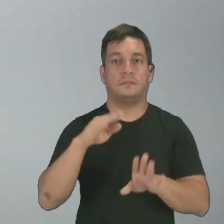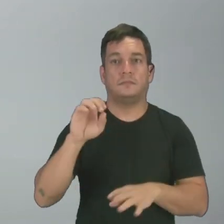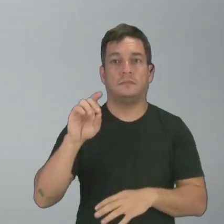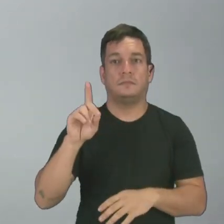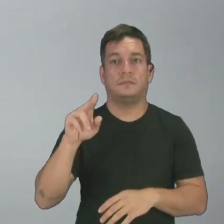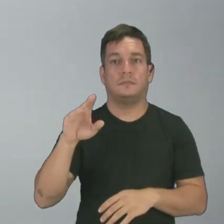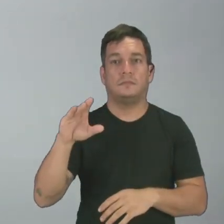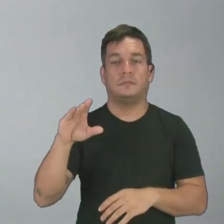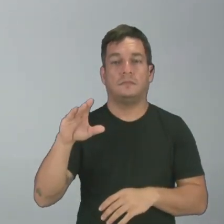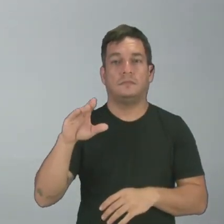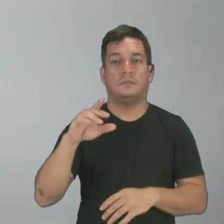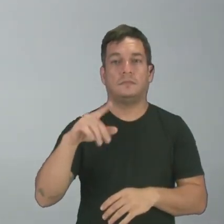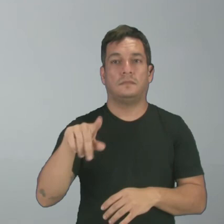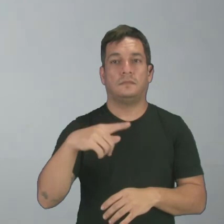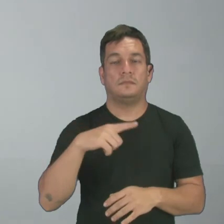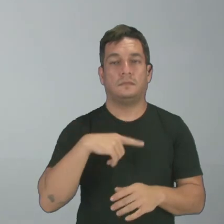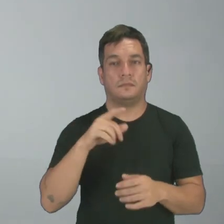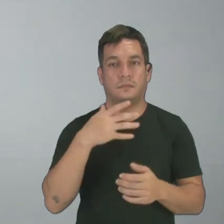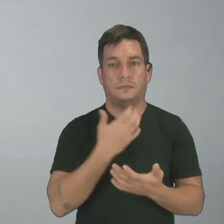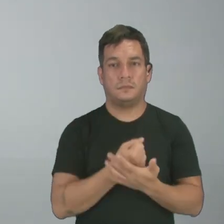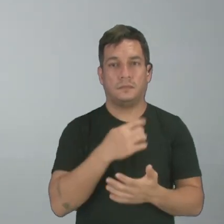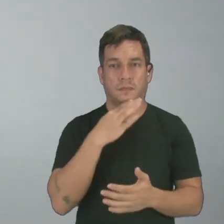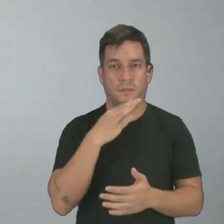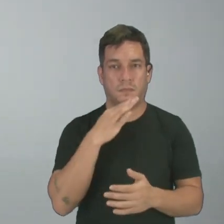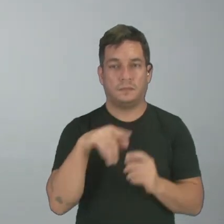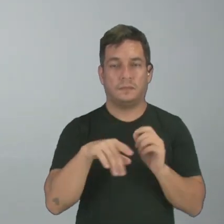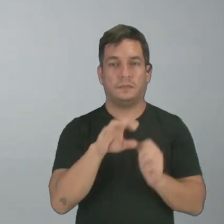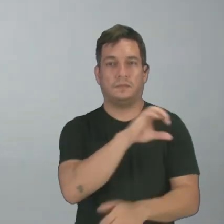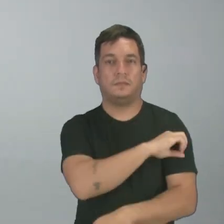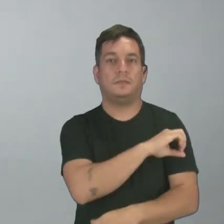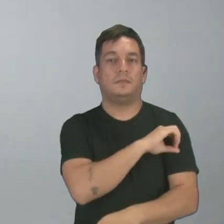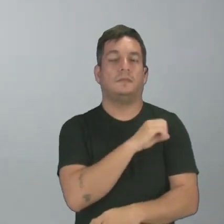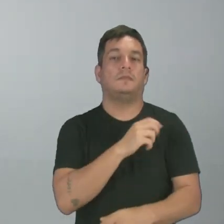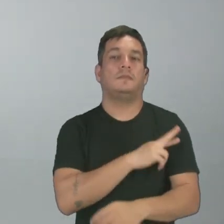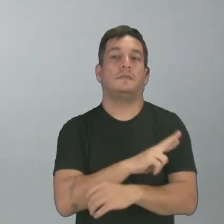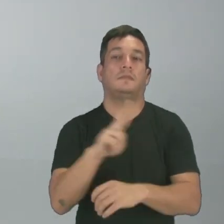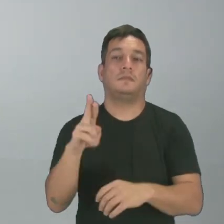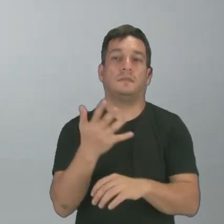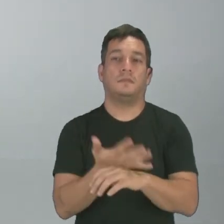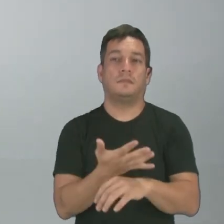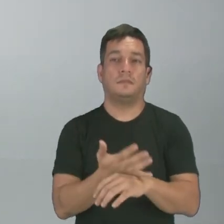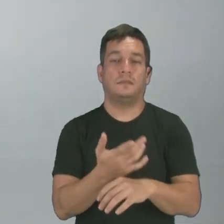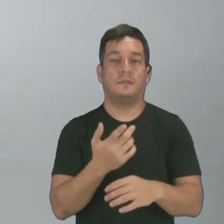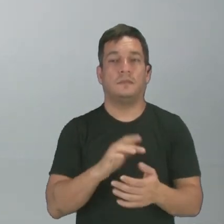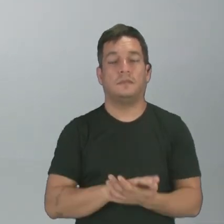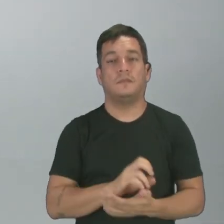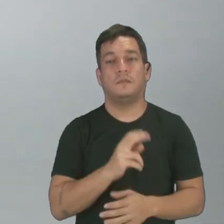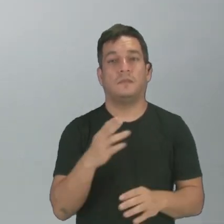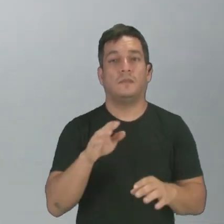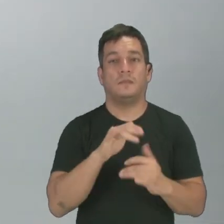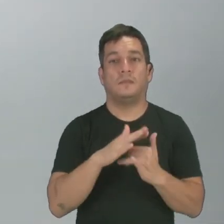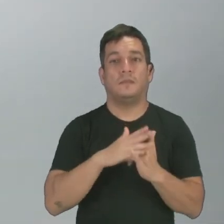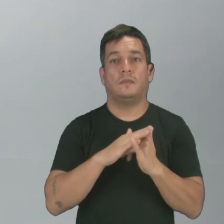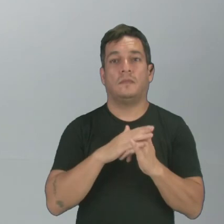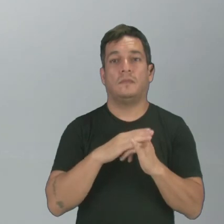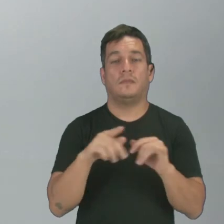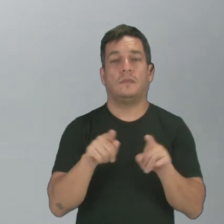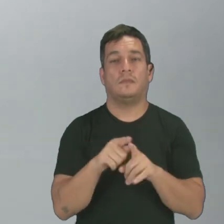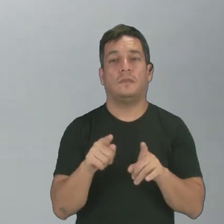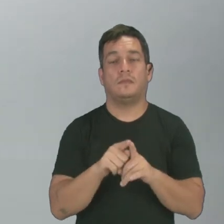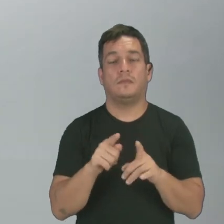plataforma Eduque, tem acesso a todo o conhecimento do 9º ano do ensino religioso, ou então lá no YouTube, vá lá,